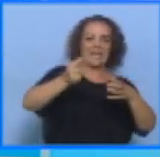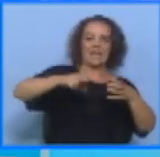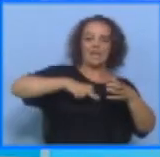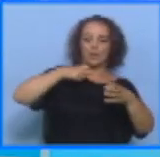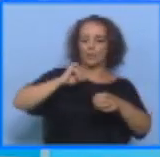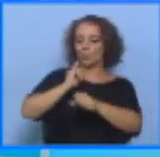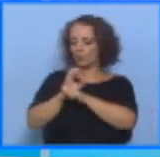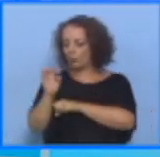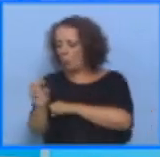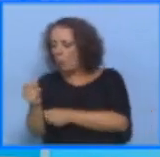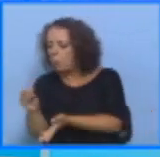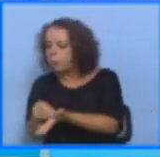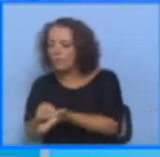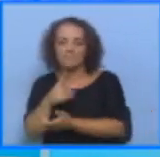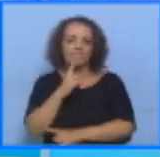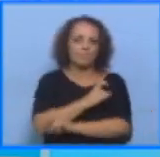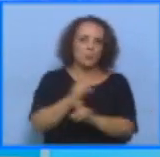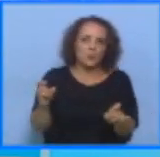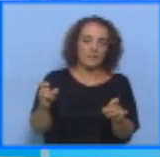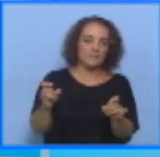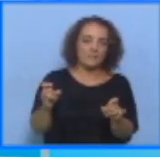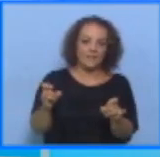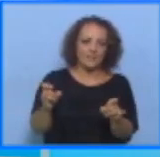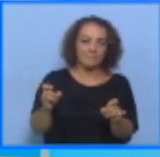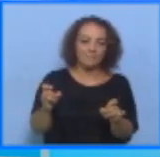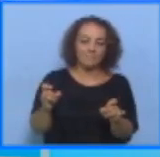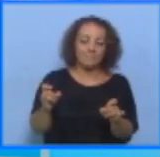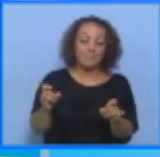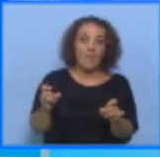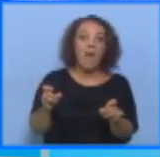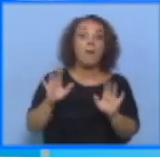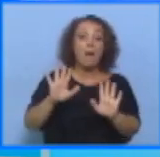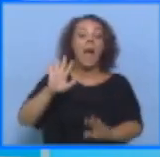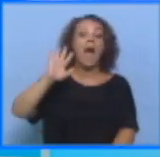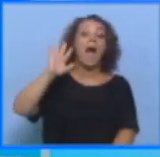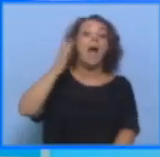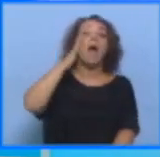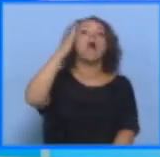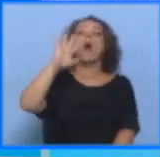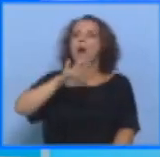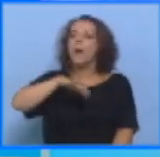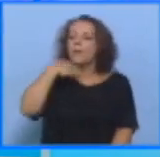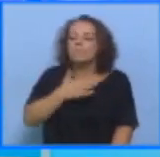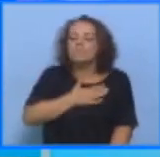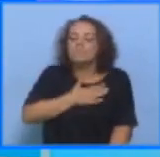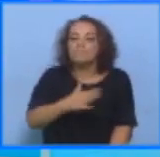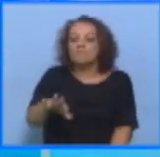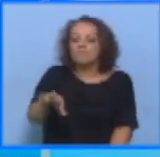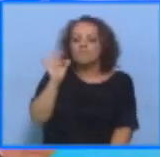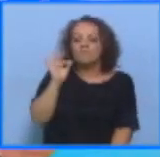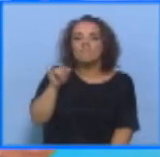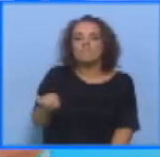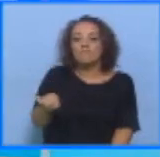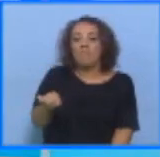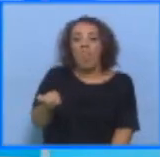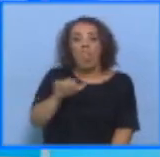sobretudo, nesta questão. É que, onde há mais vocações de jovens dominicanos, é justamente nestas